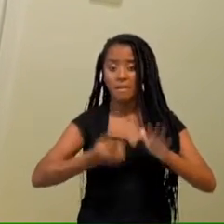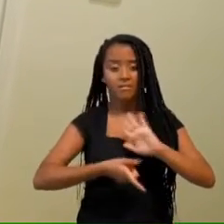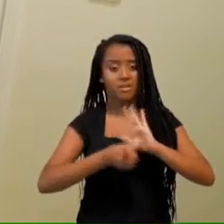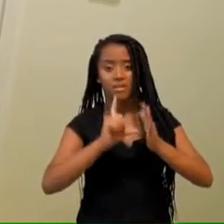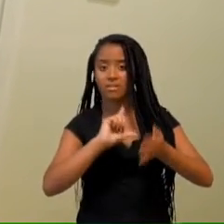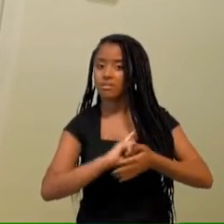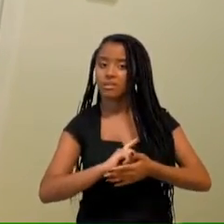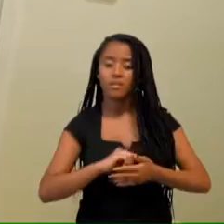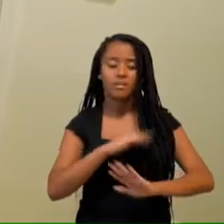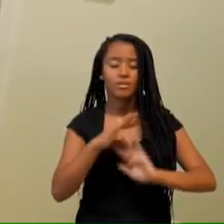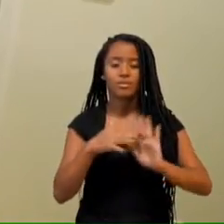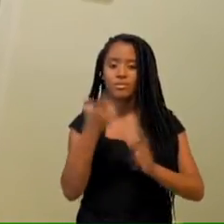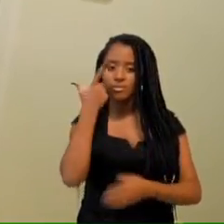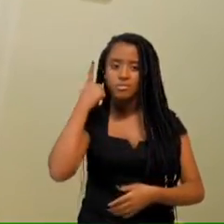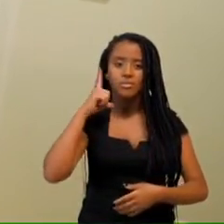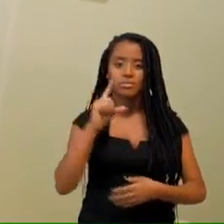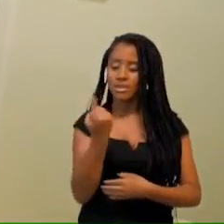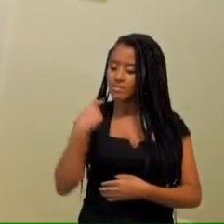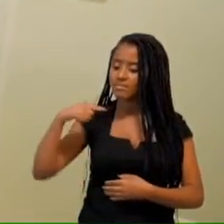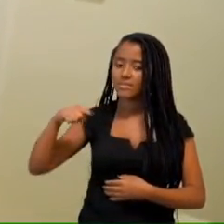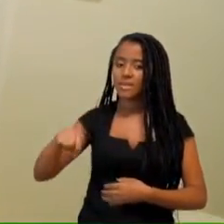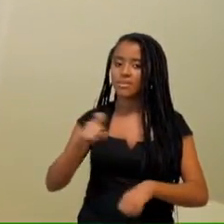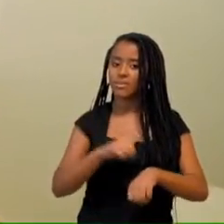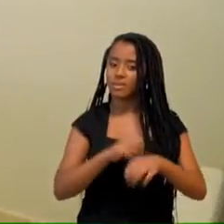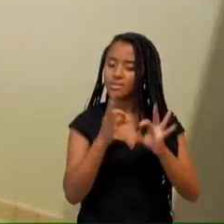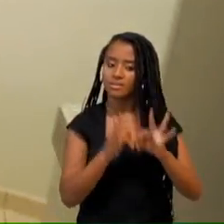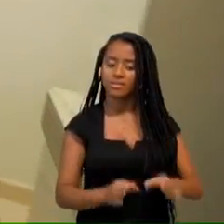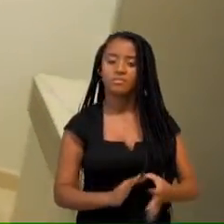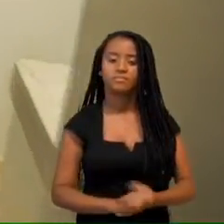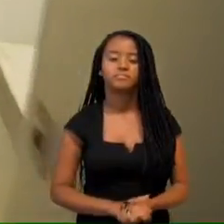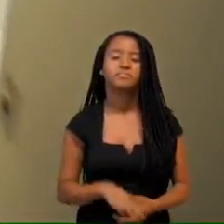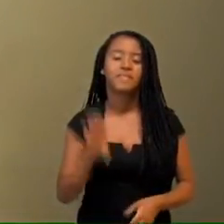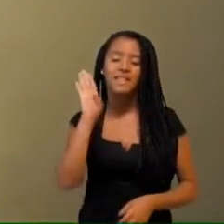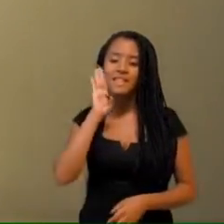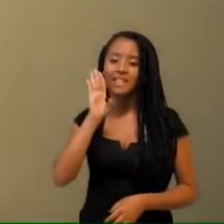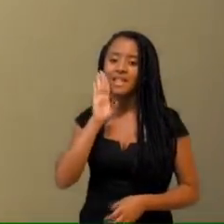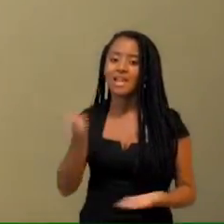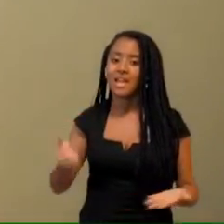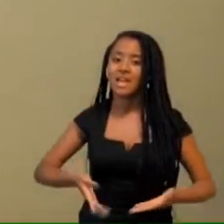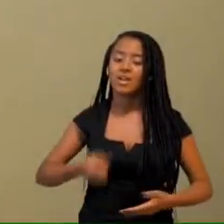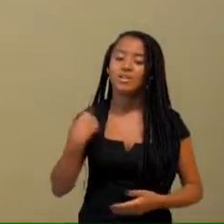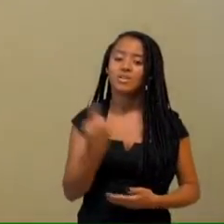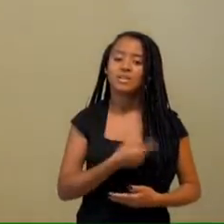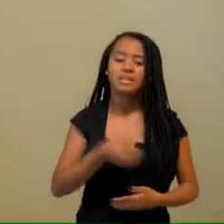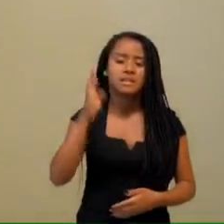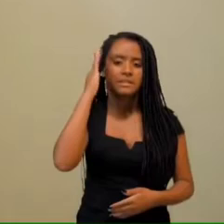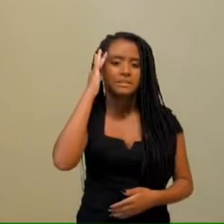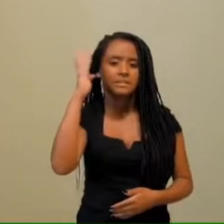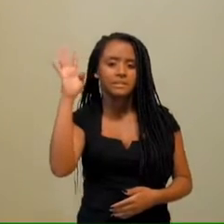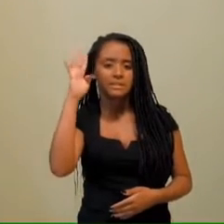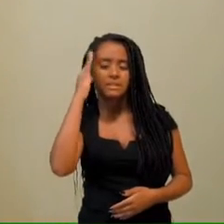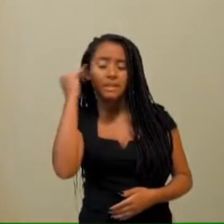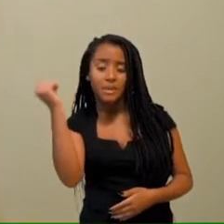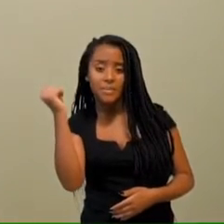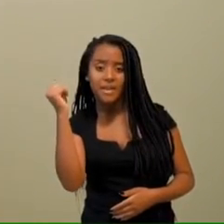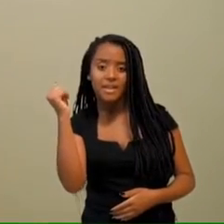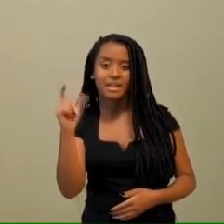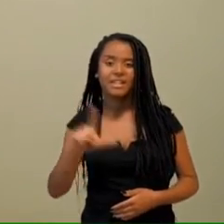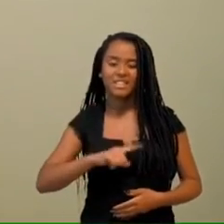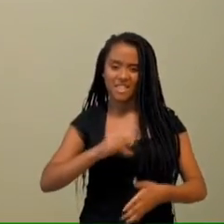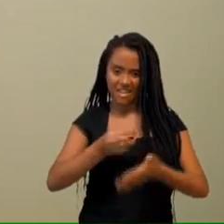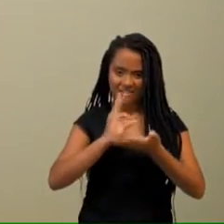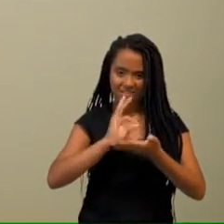e todo mundo consegue sair no horário show de bola Jonata E aí agora a gente quer saber de vocês o cafezinho vai ter